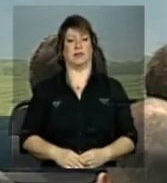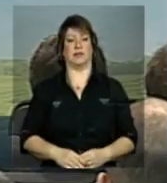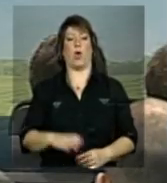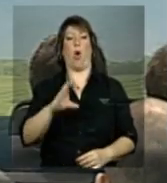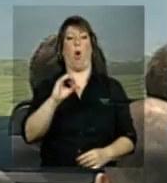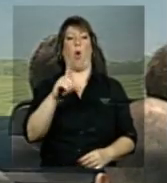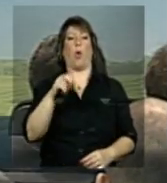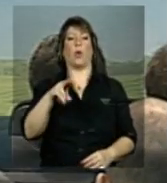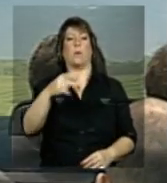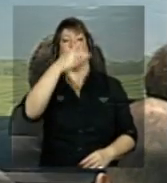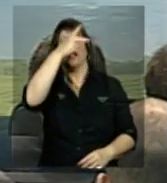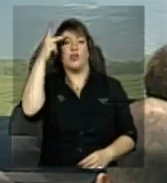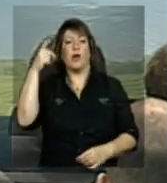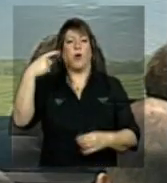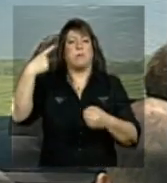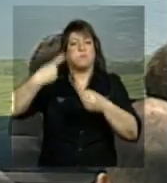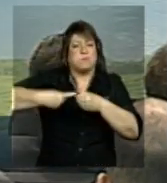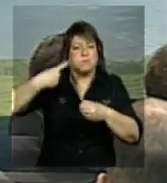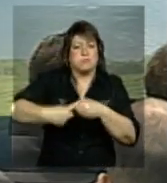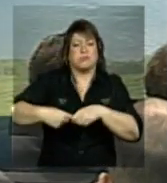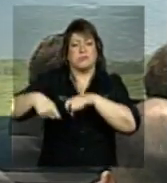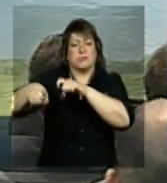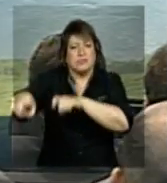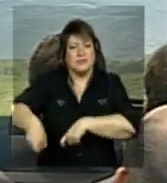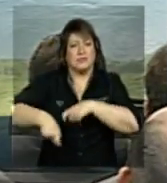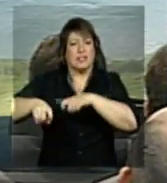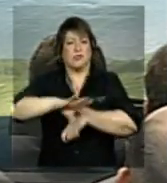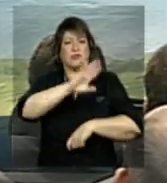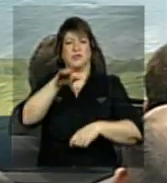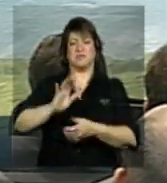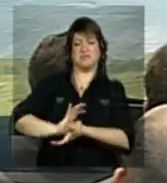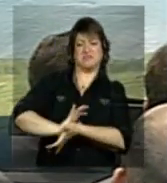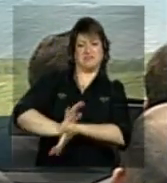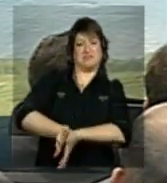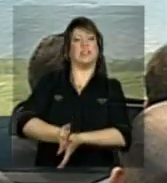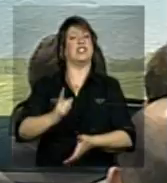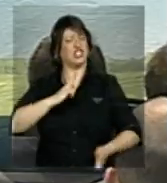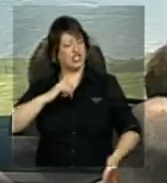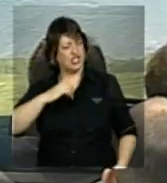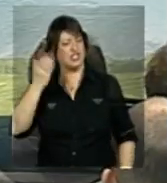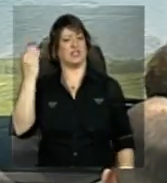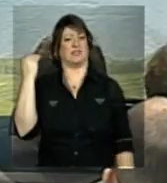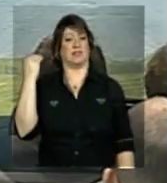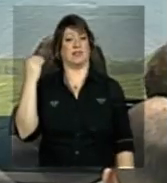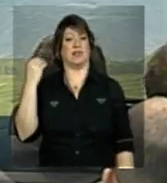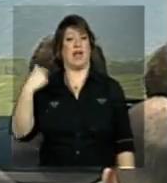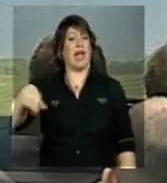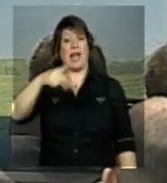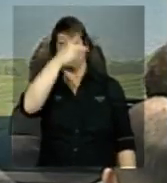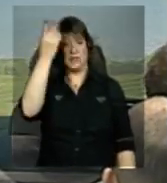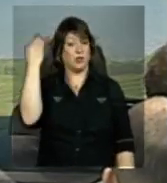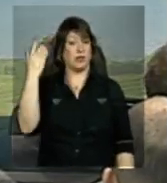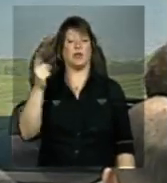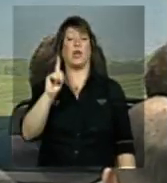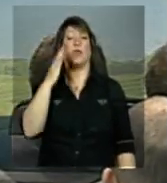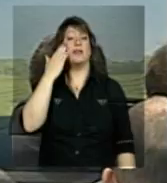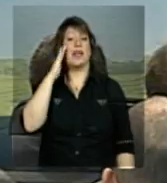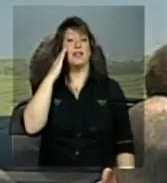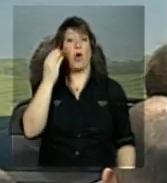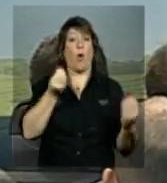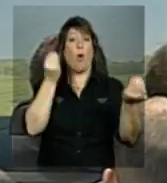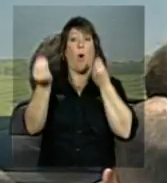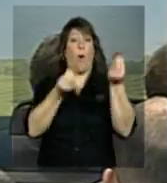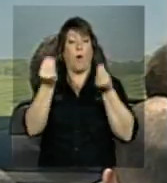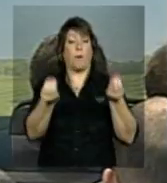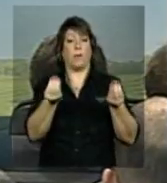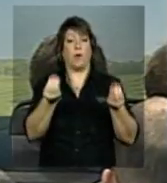com o fazendeiro. As coisas não eram vistas como precisavam ser vistas. Dos